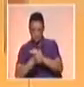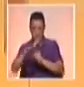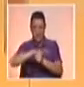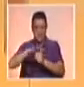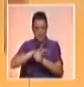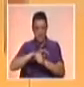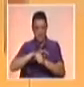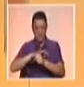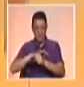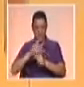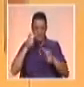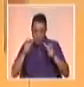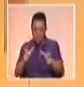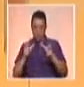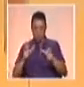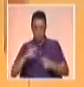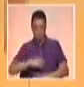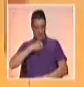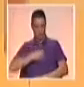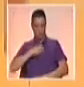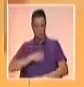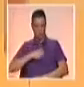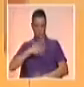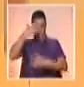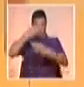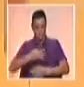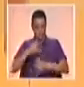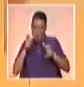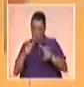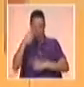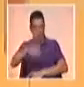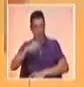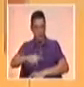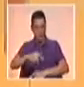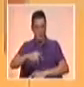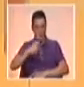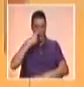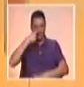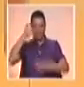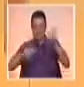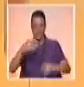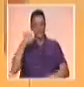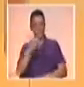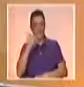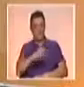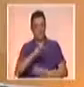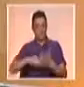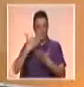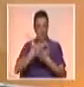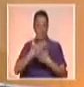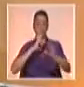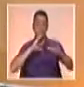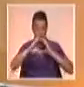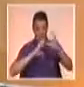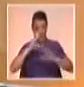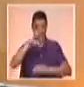situações, consigam controlar as suas emoções, o seu comportamento e que sejam pessoas felizes. E que consigam comunicá-lo e,